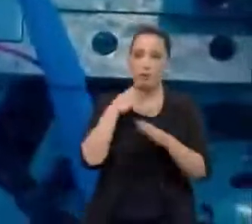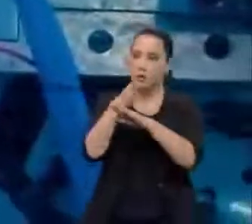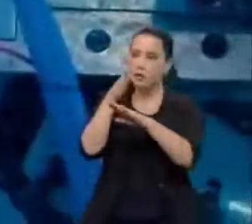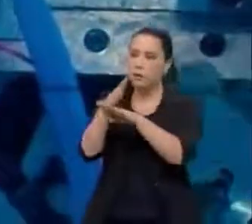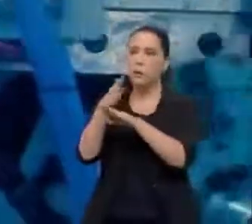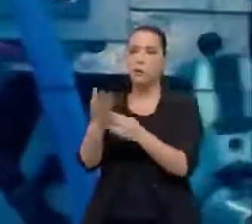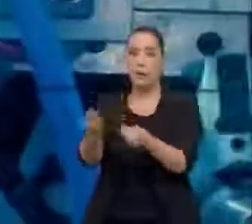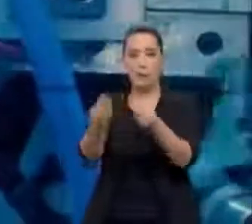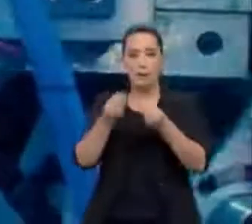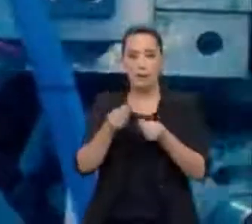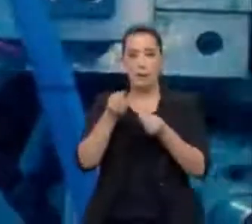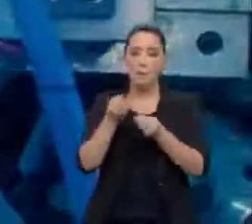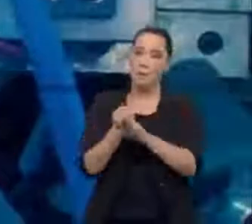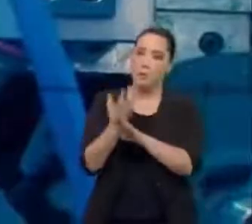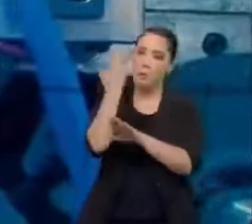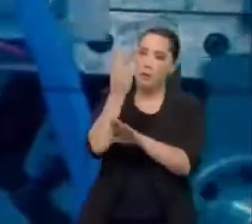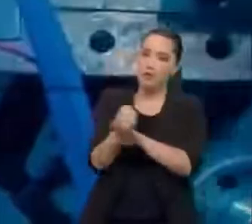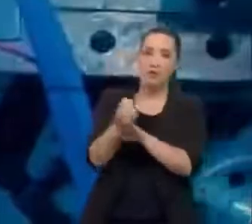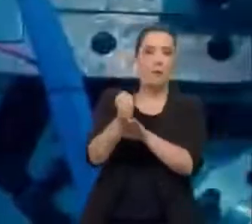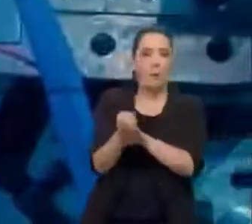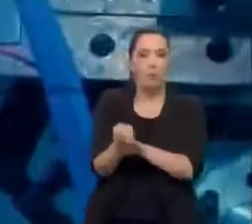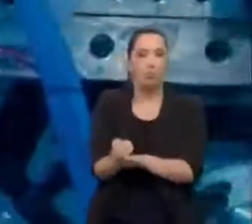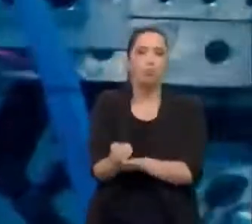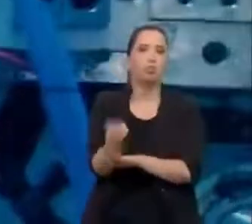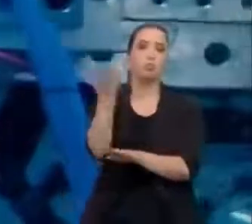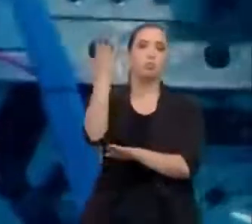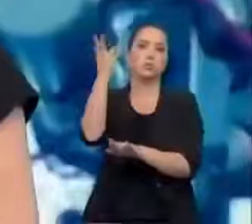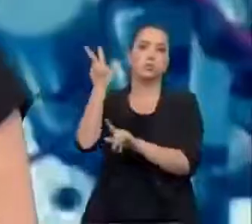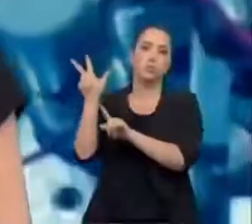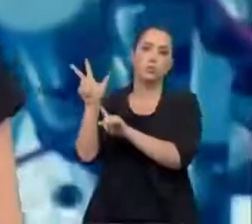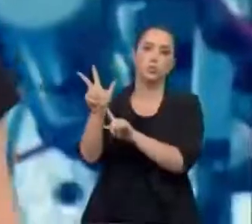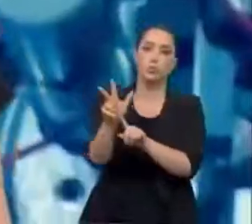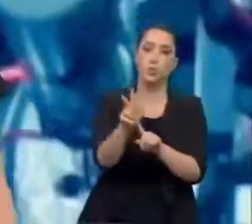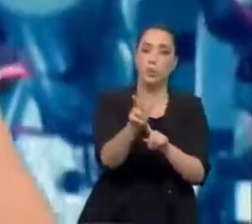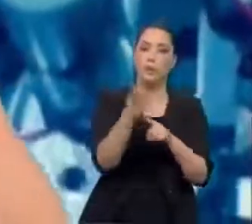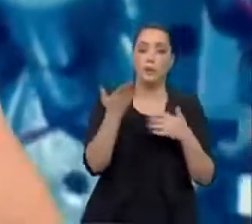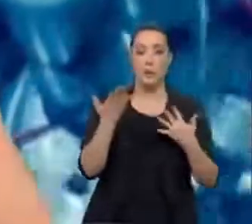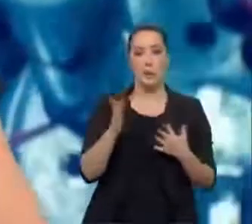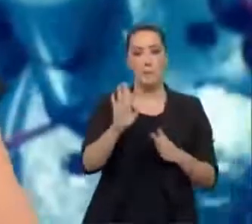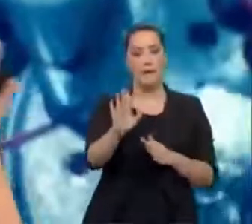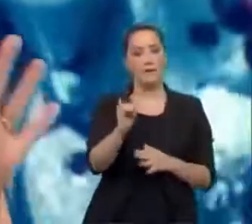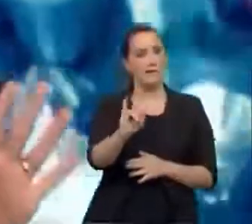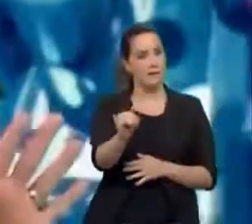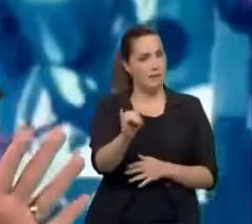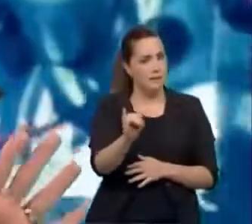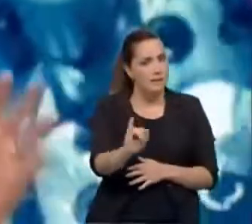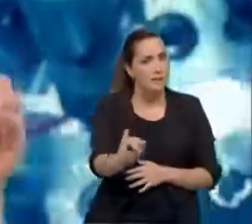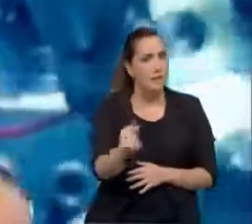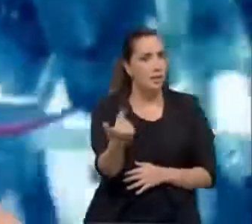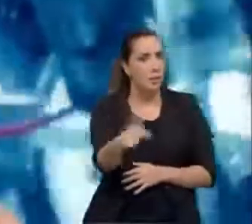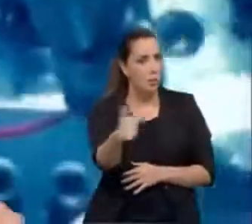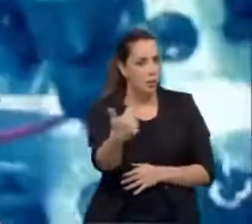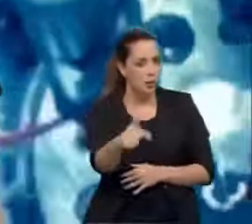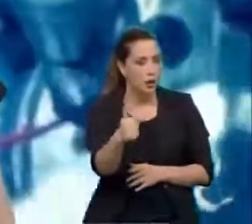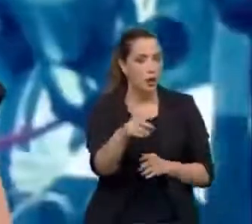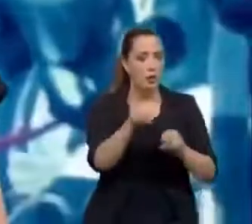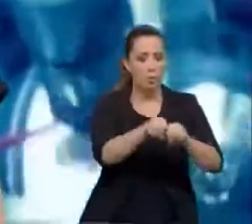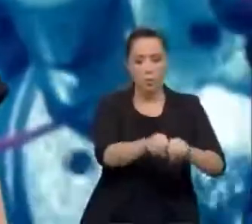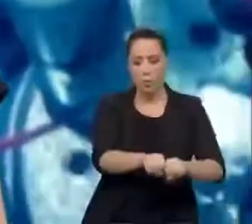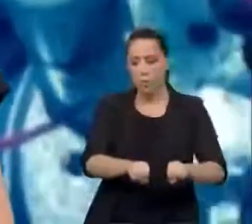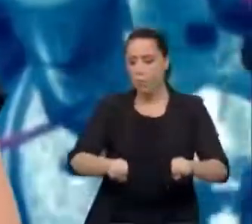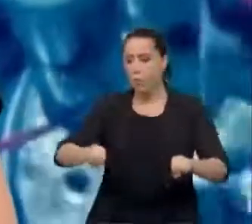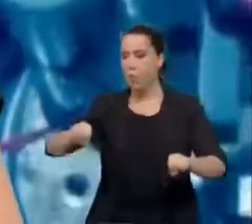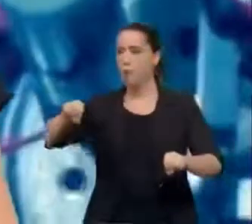para receber quanto para enviar dados para as torres de celulares. Mas sem um sistema de conexão dessas torres com